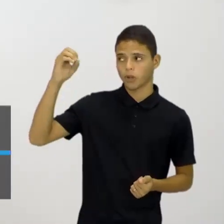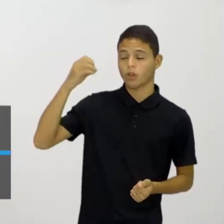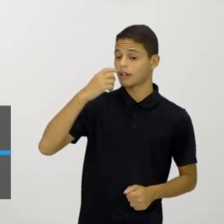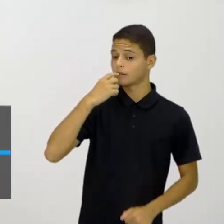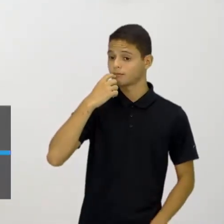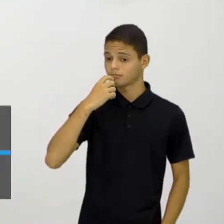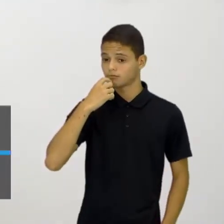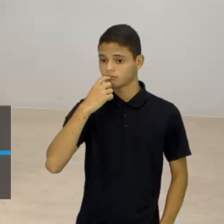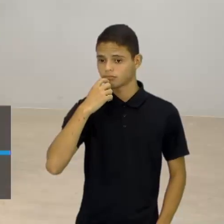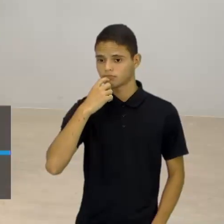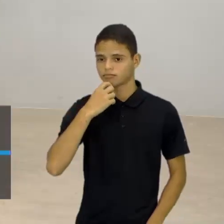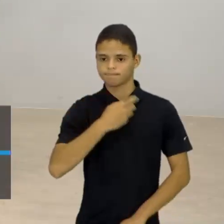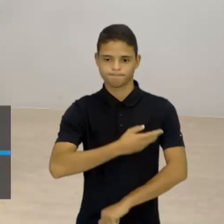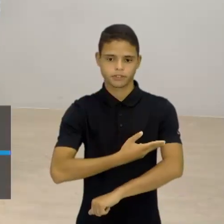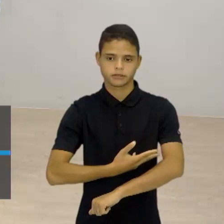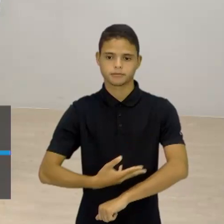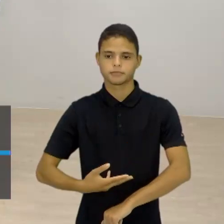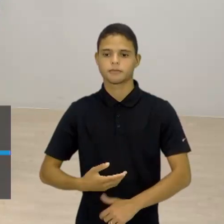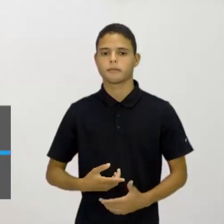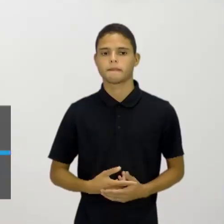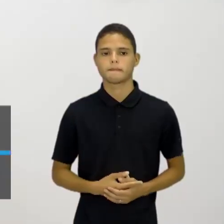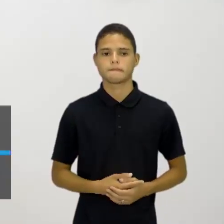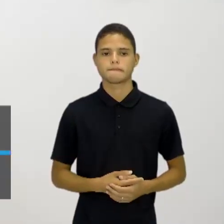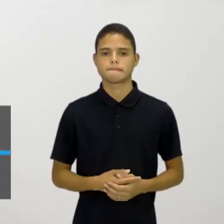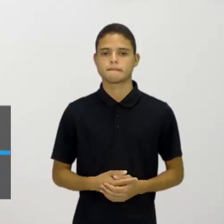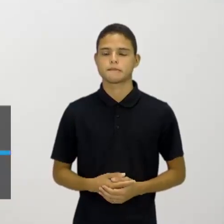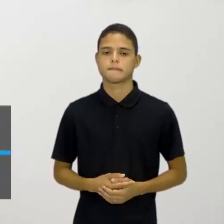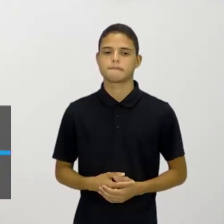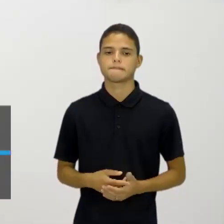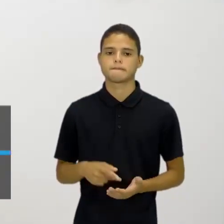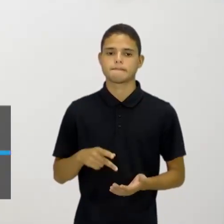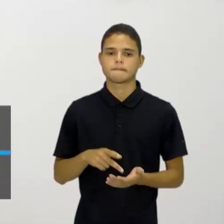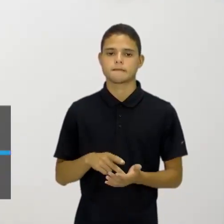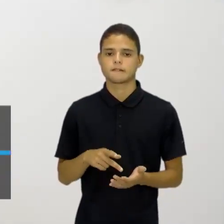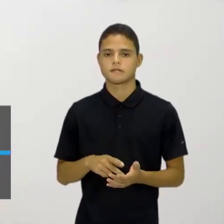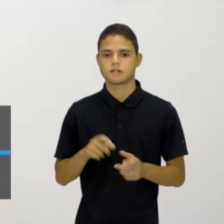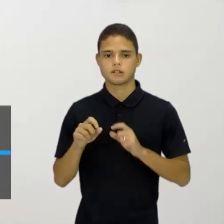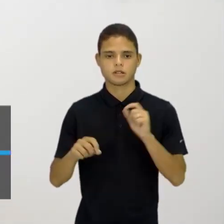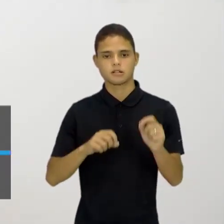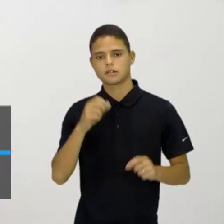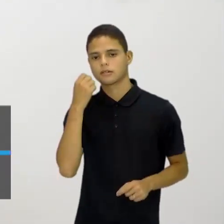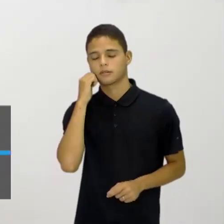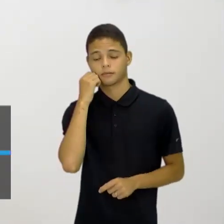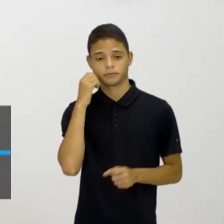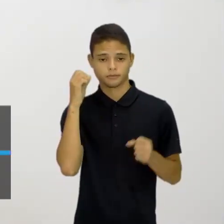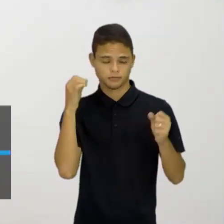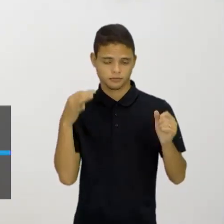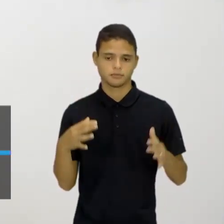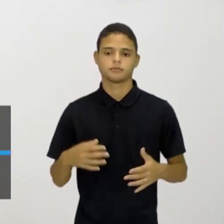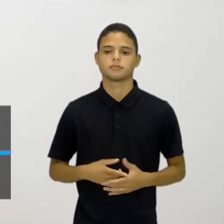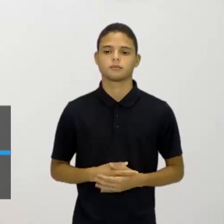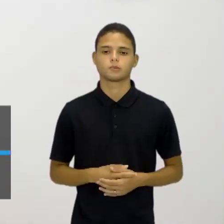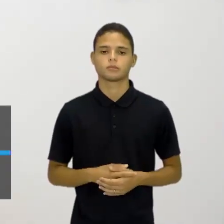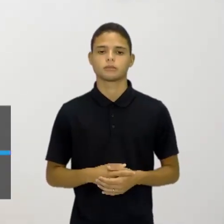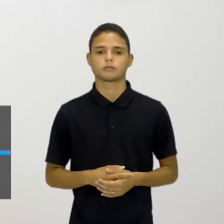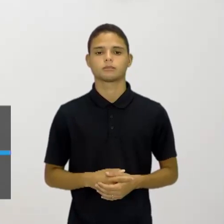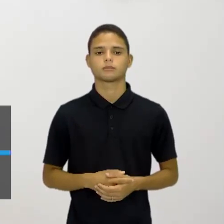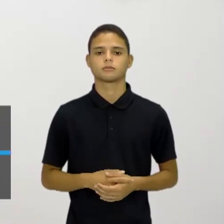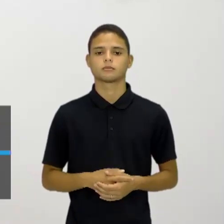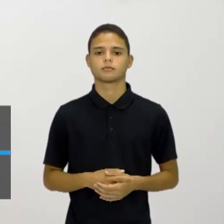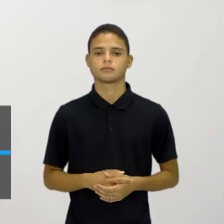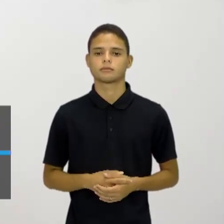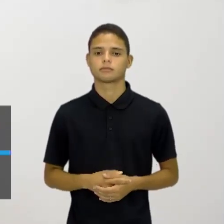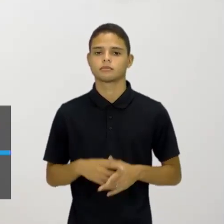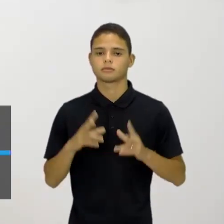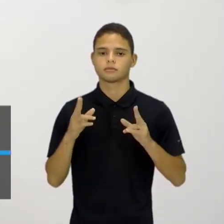na verdade excelência realidade nisso Na verdade eu vou falar para você o que que a ciência disso tudo isso que você vê são